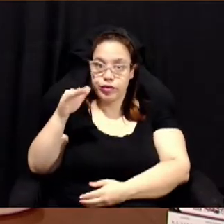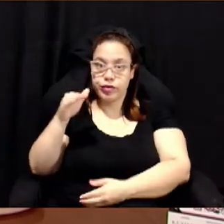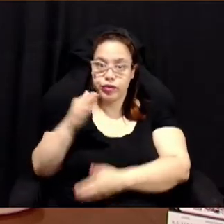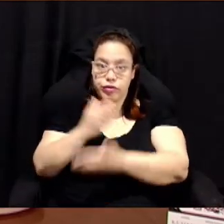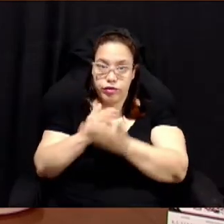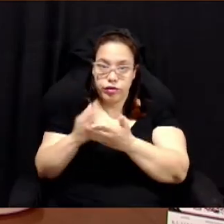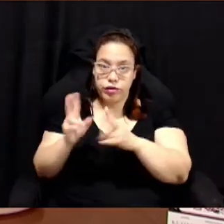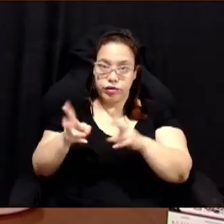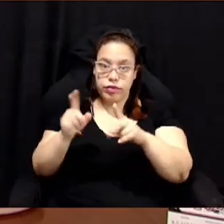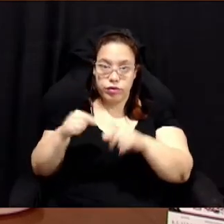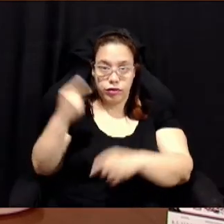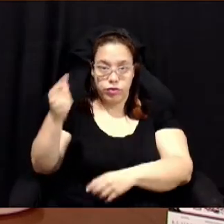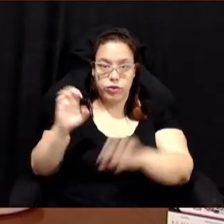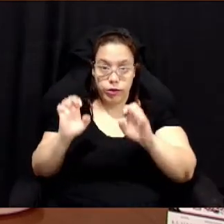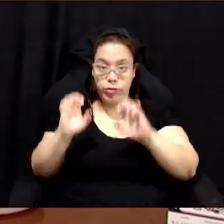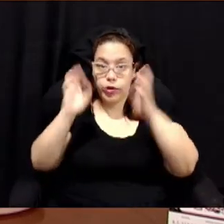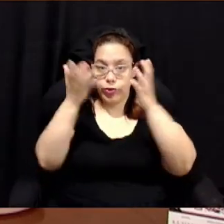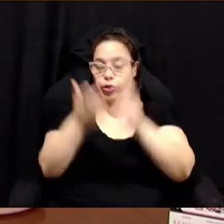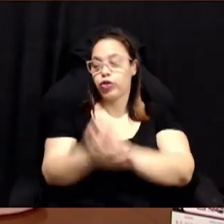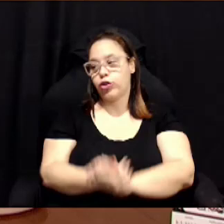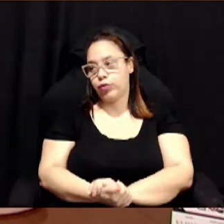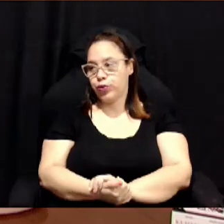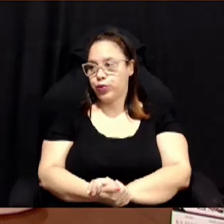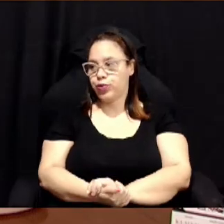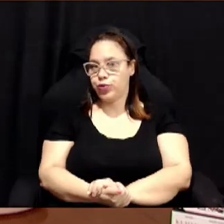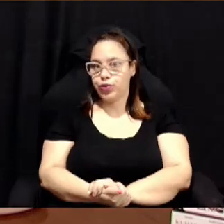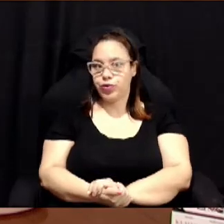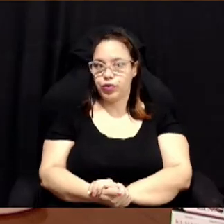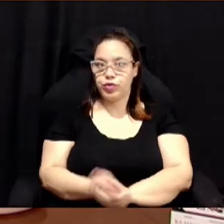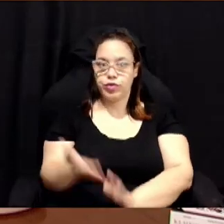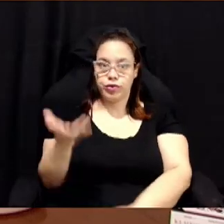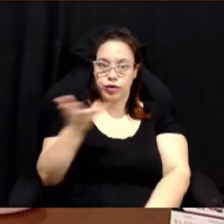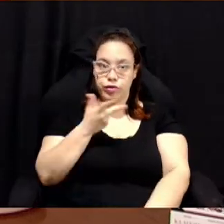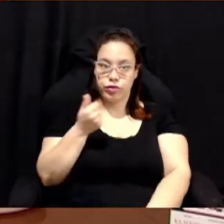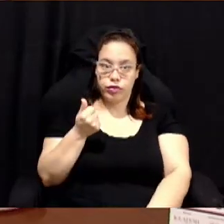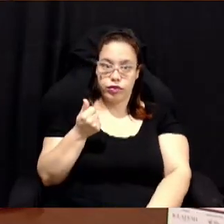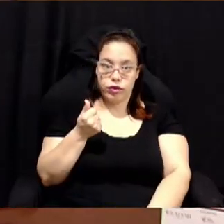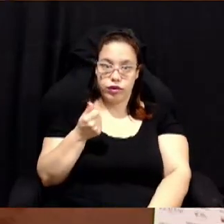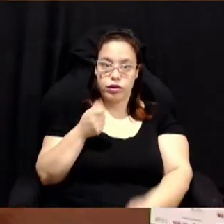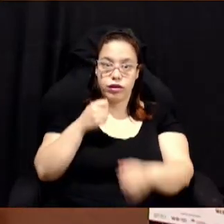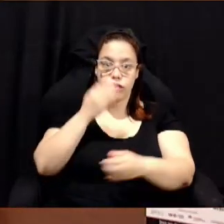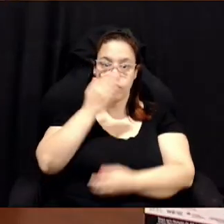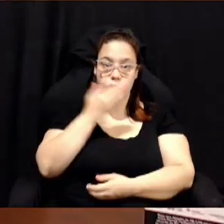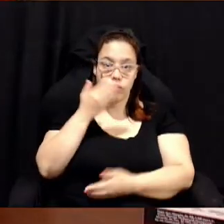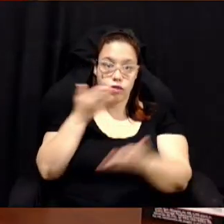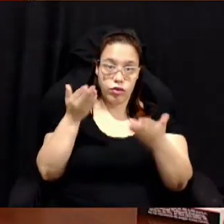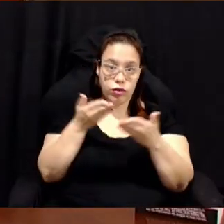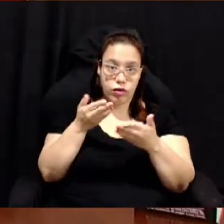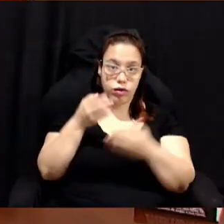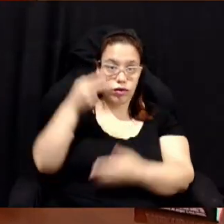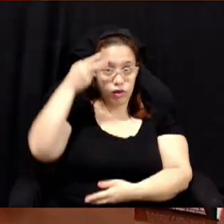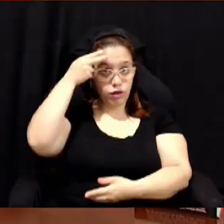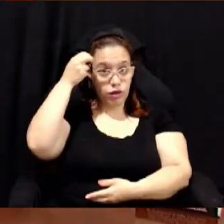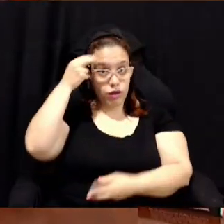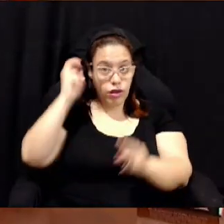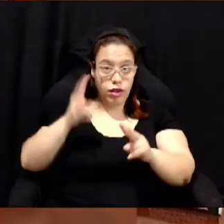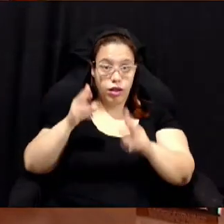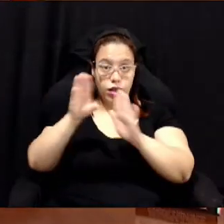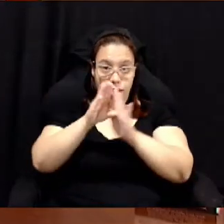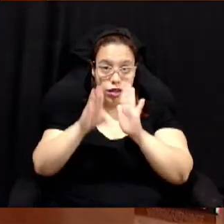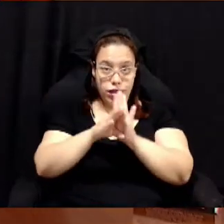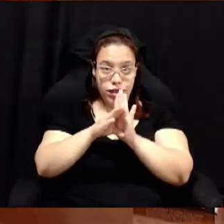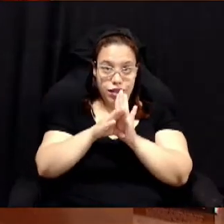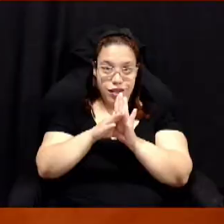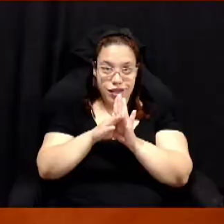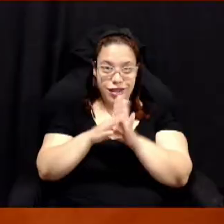depois do festival. Maravilha. Bom, eu acho que eu vou de sobremesa agora, porque o Gabriel quer continuar o programa e eu quero continuar